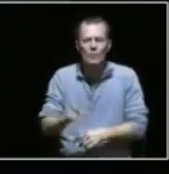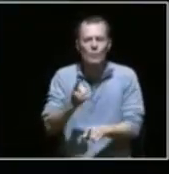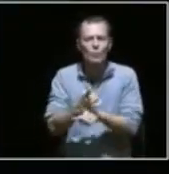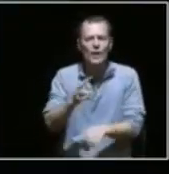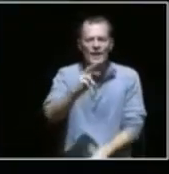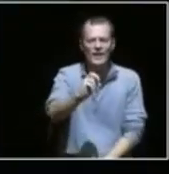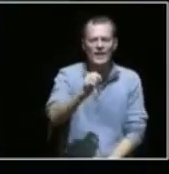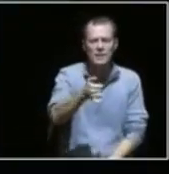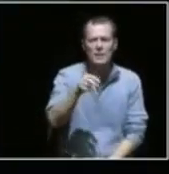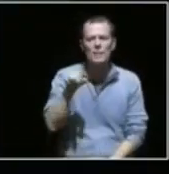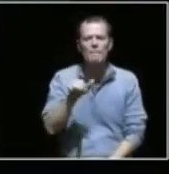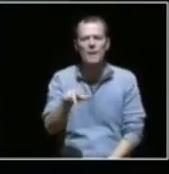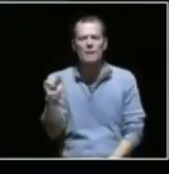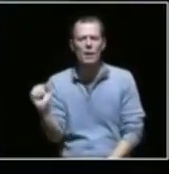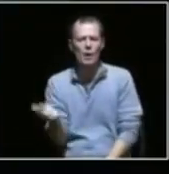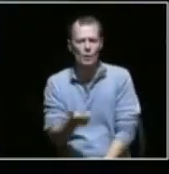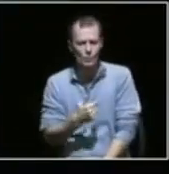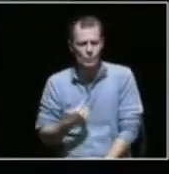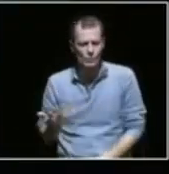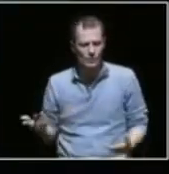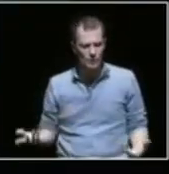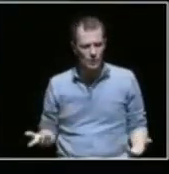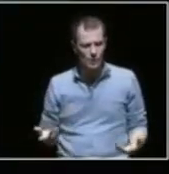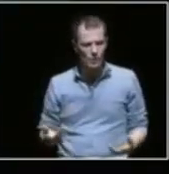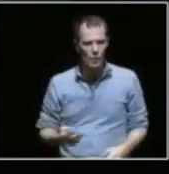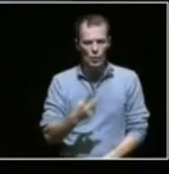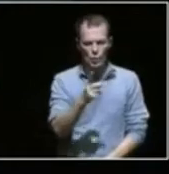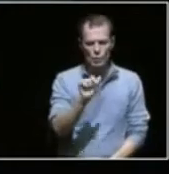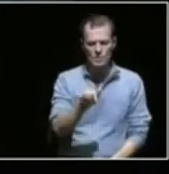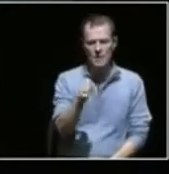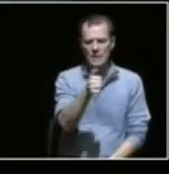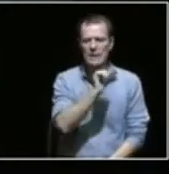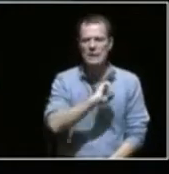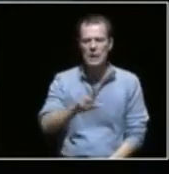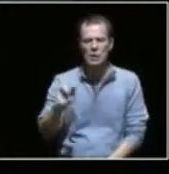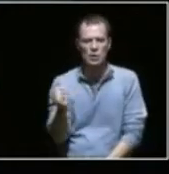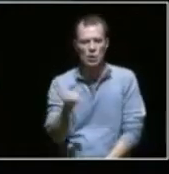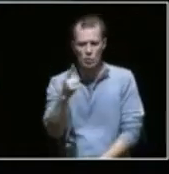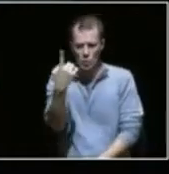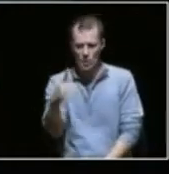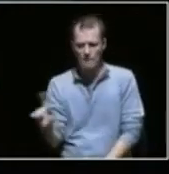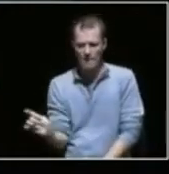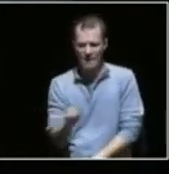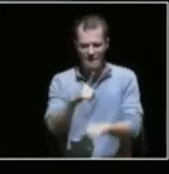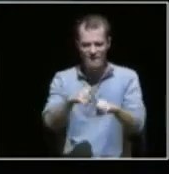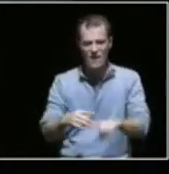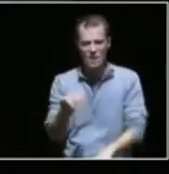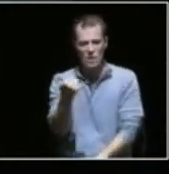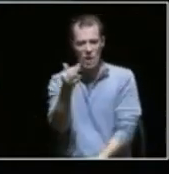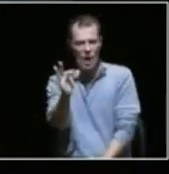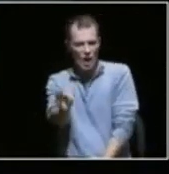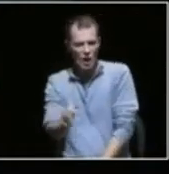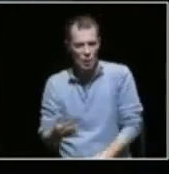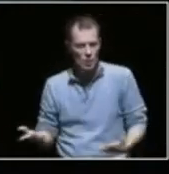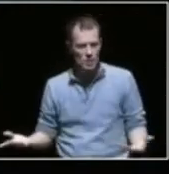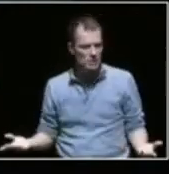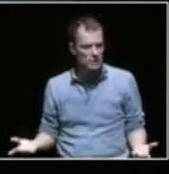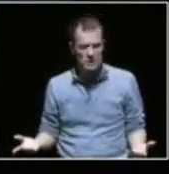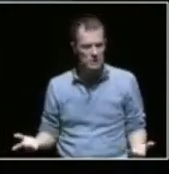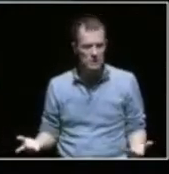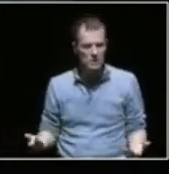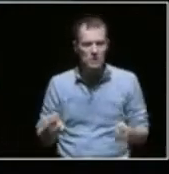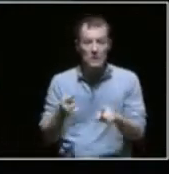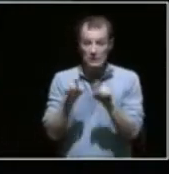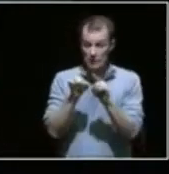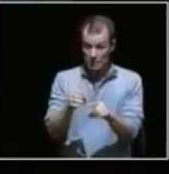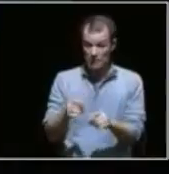mil euros ano por uma pessoa, ou seja, 2.500 euros mês, vezes 14 meses, e não outro montante? E esse